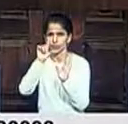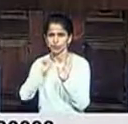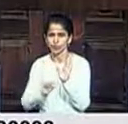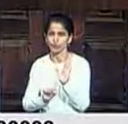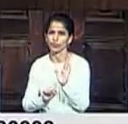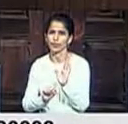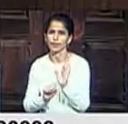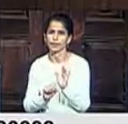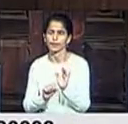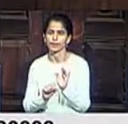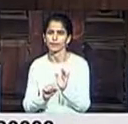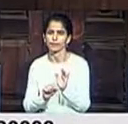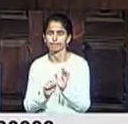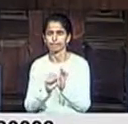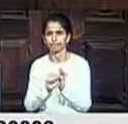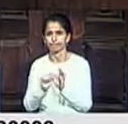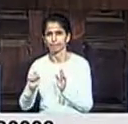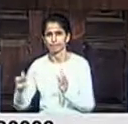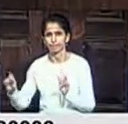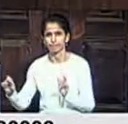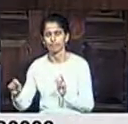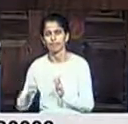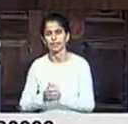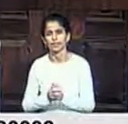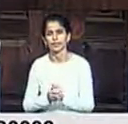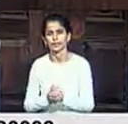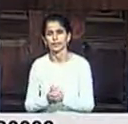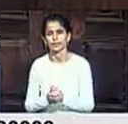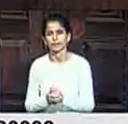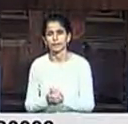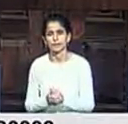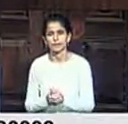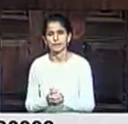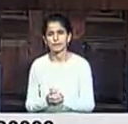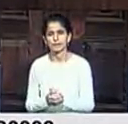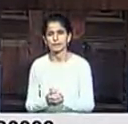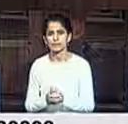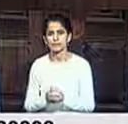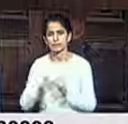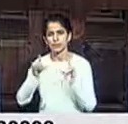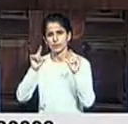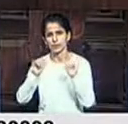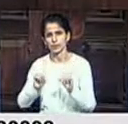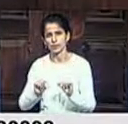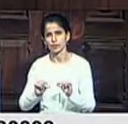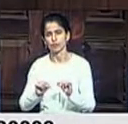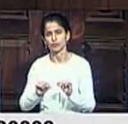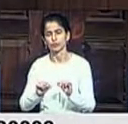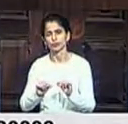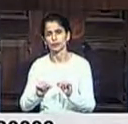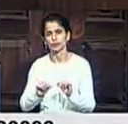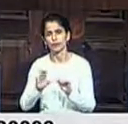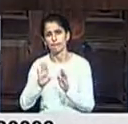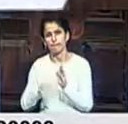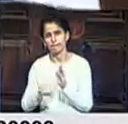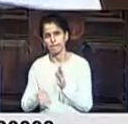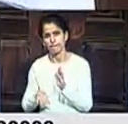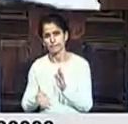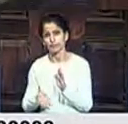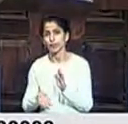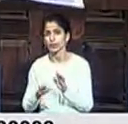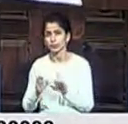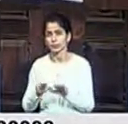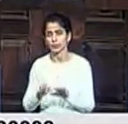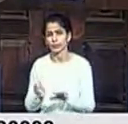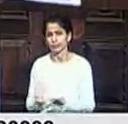por exemplo, na linha do que o deputado Luiz Paulo falou, reduzindo as faixas mais baixas e aumentando as